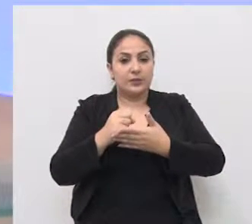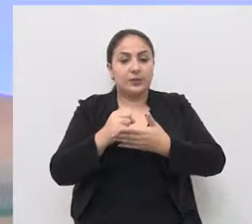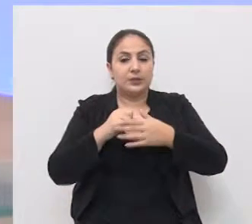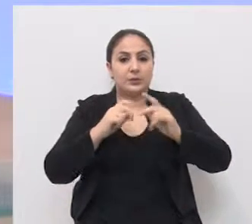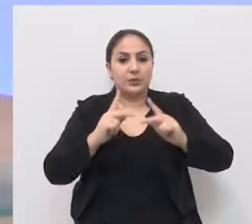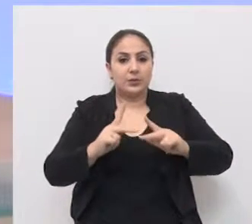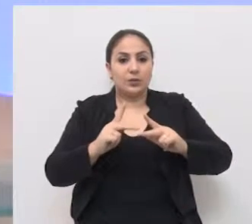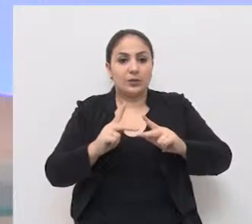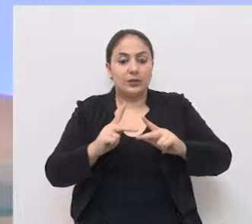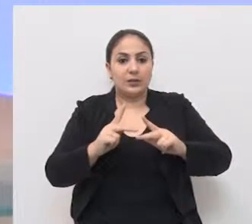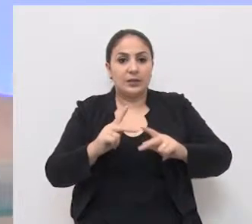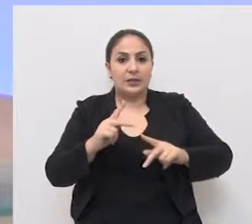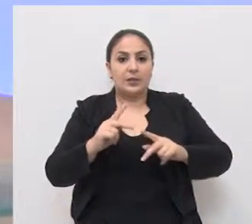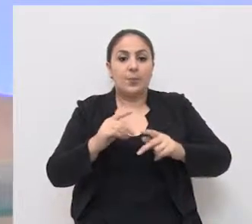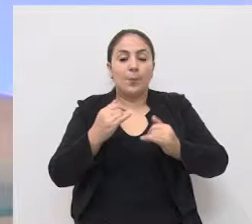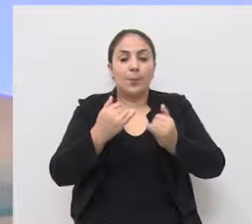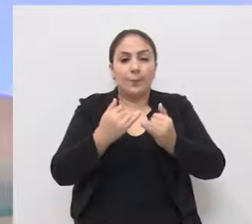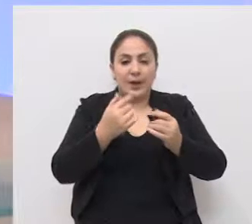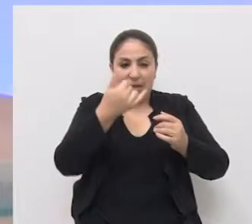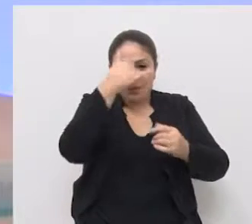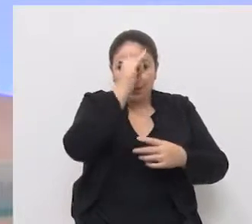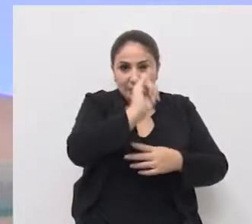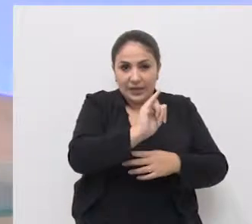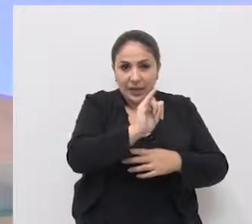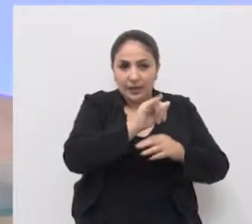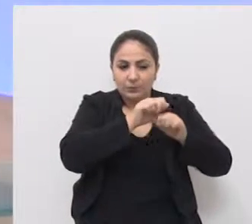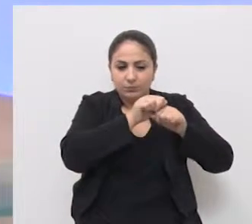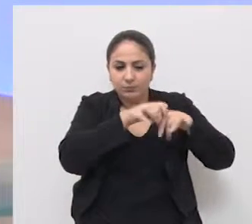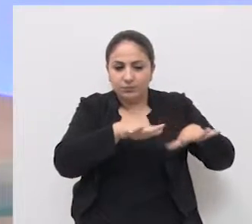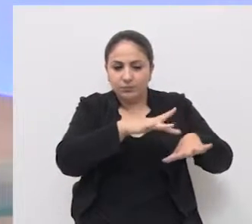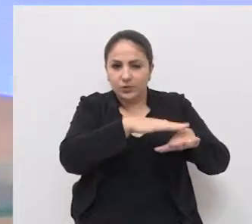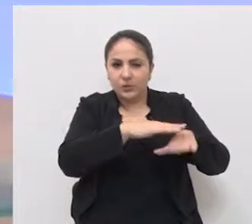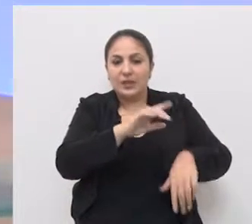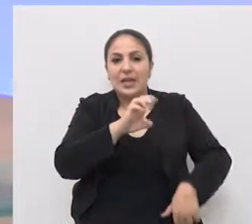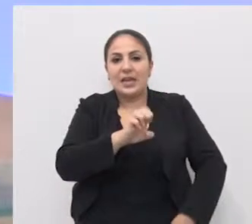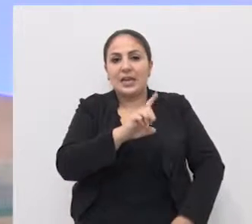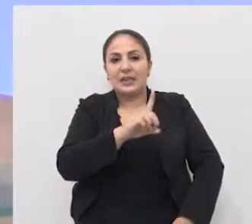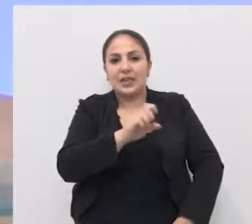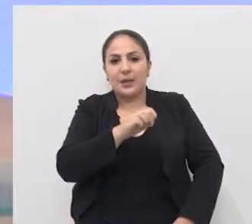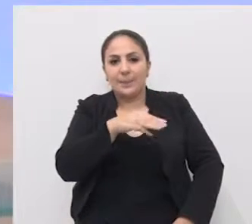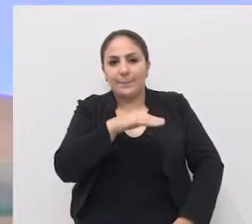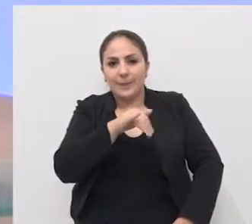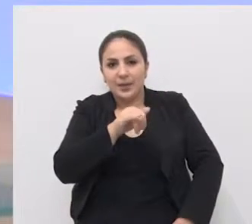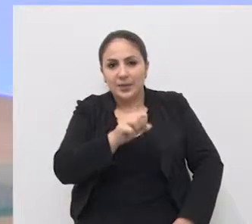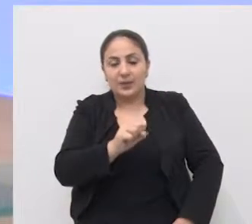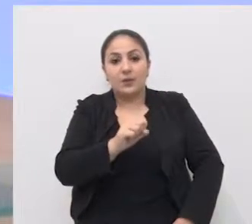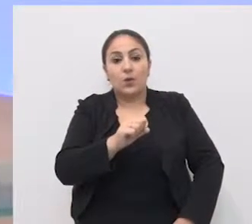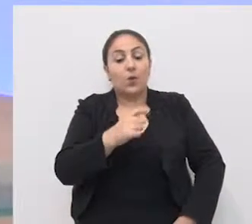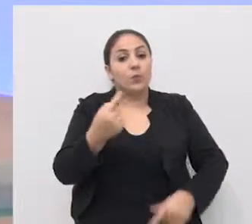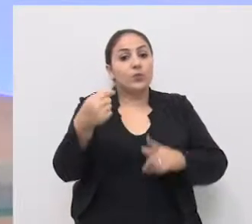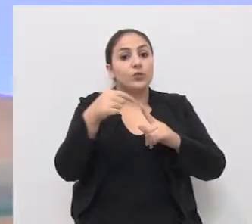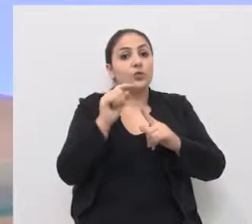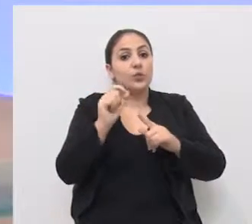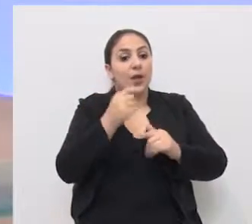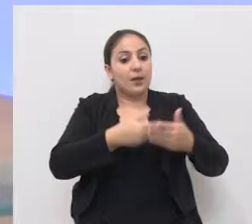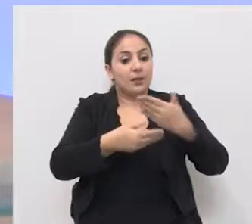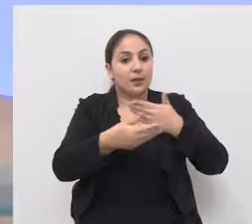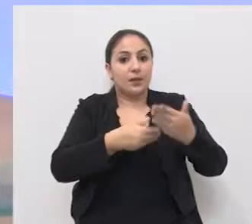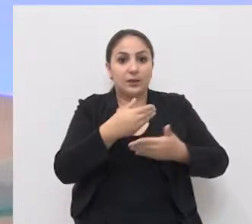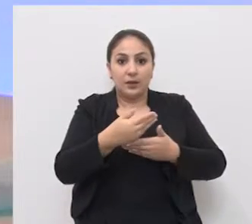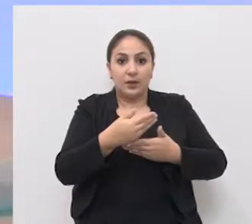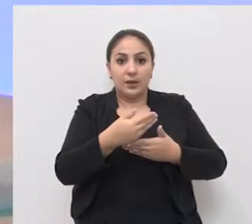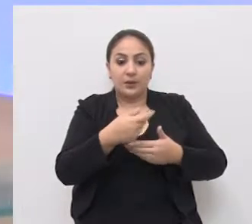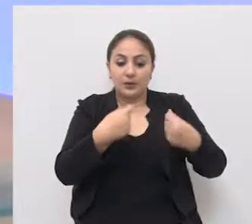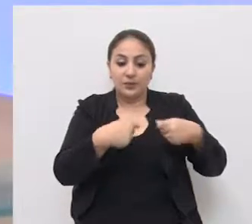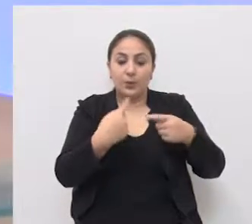a contratação de agentes para o combate de endemias. O objetivo é atender temporariamente às